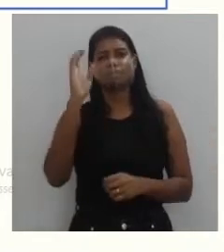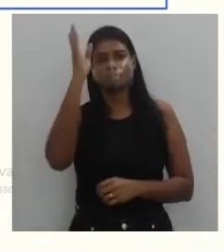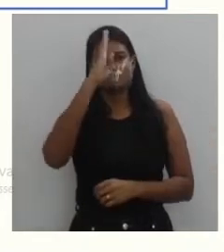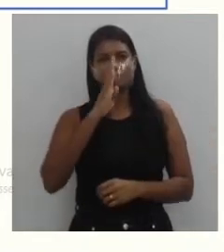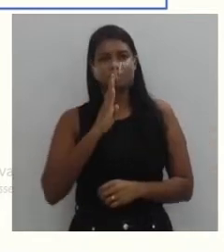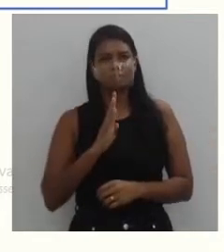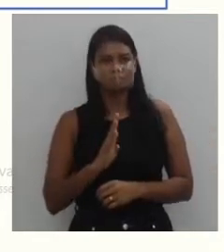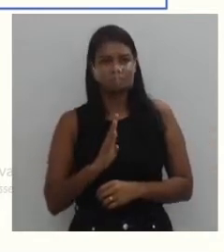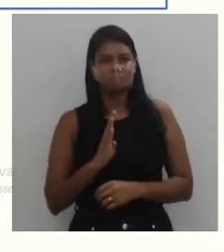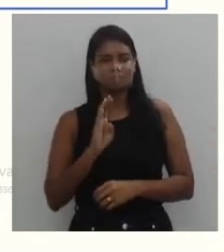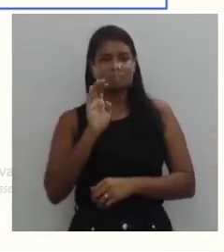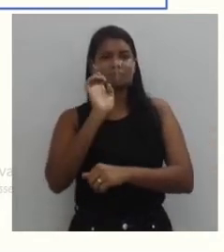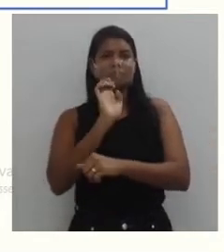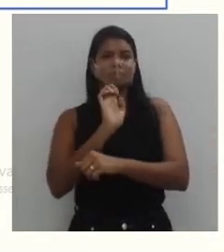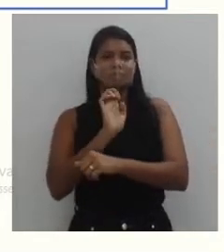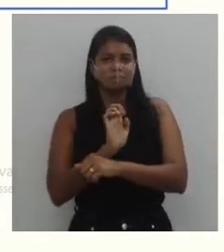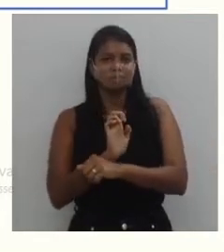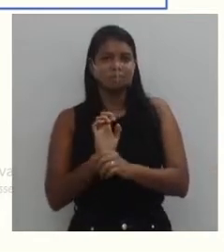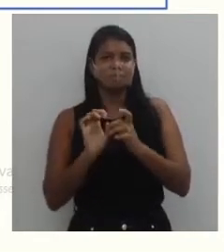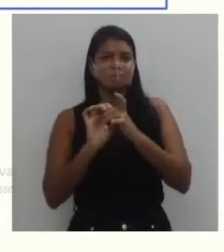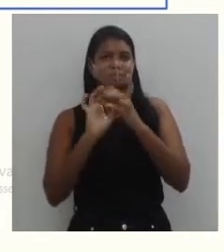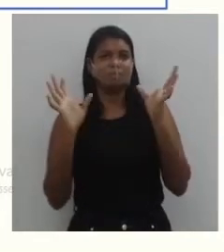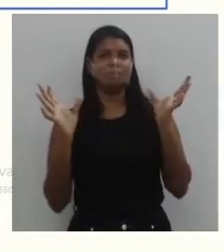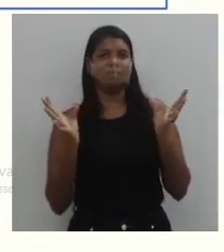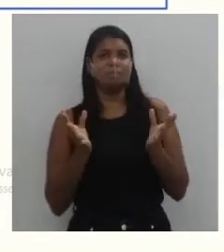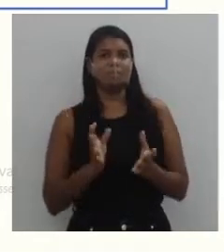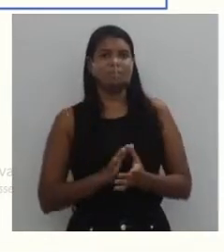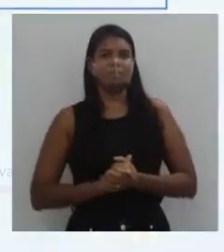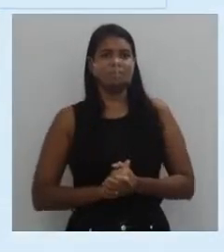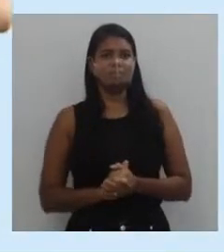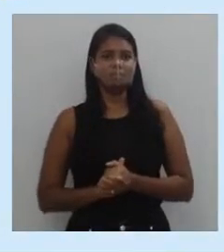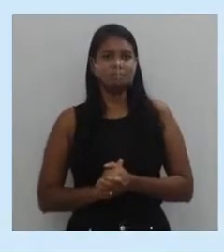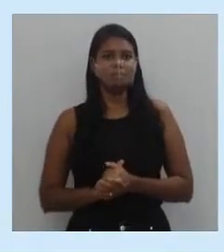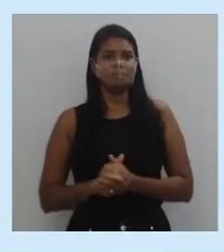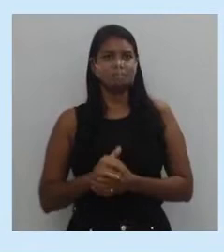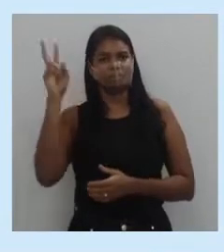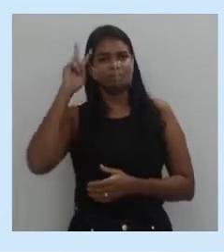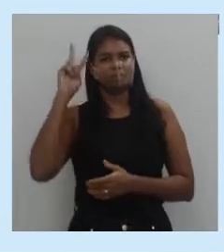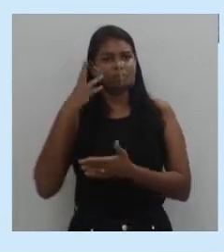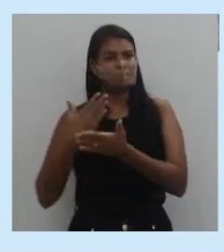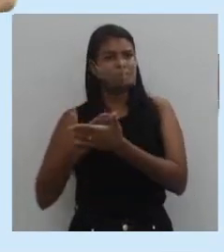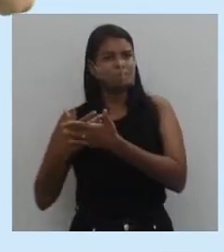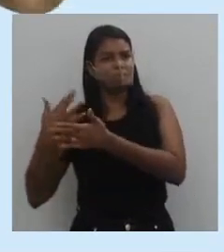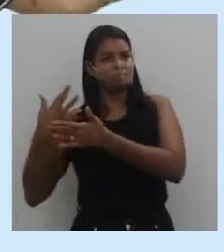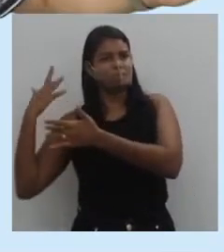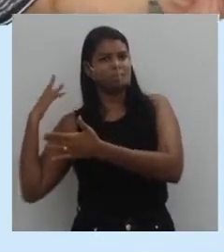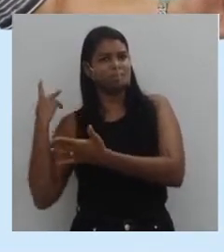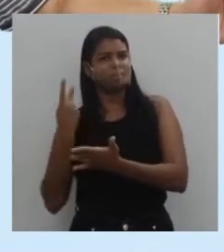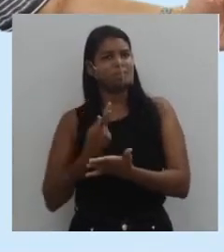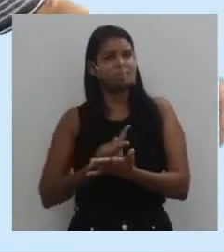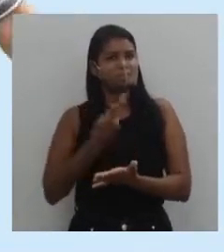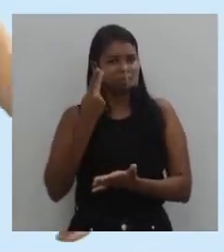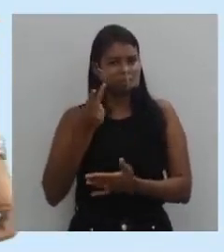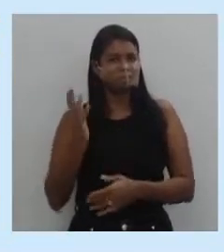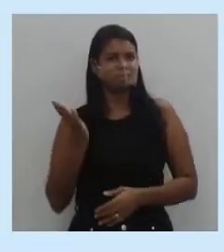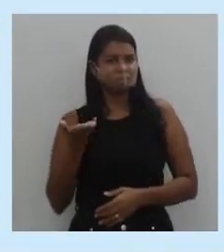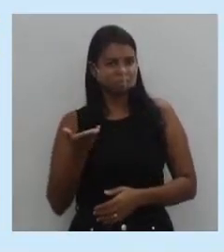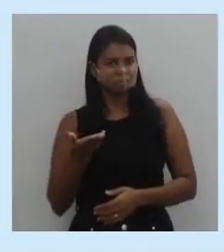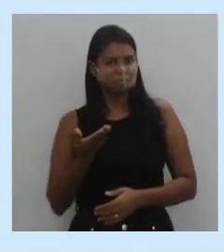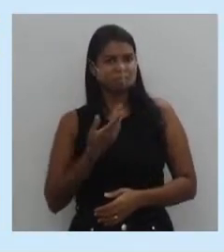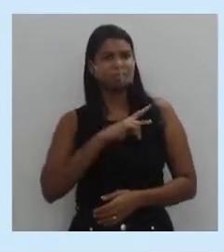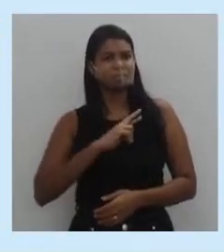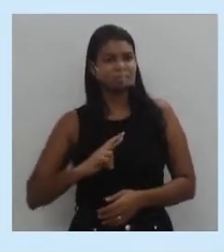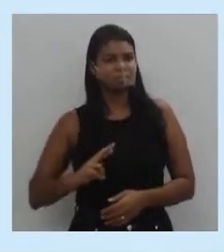um Brasil um Estado laico. Lembram de aulas anteriores, conversas anteriores que nós